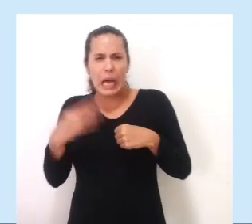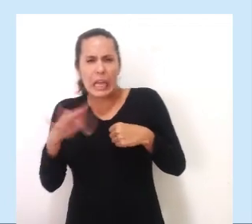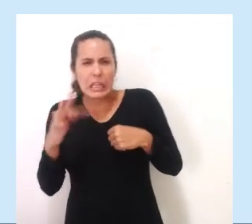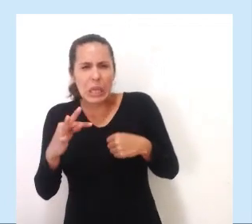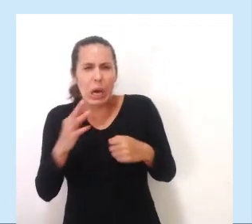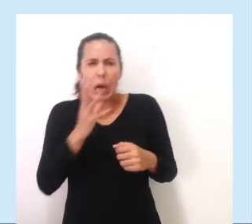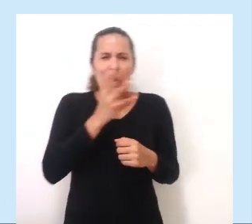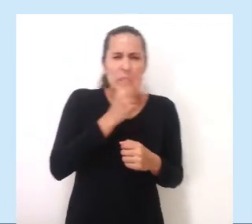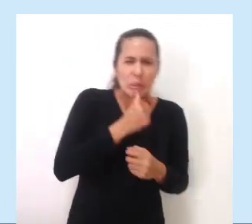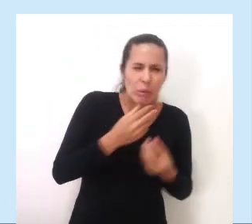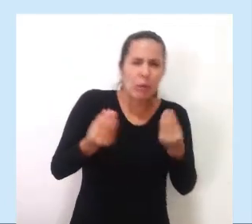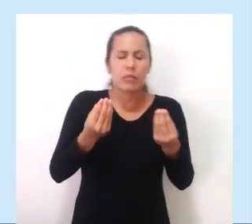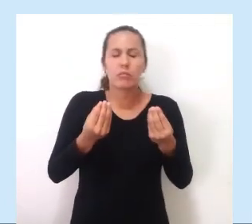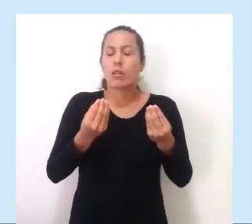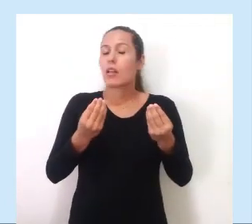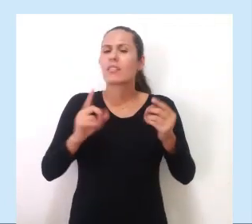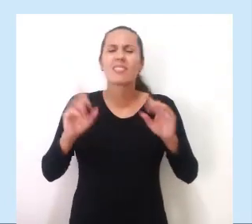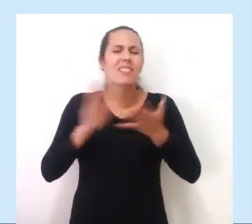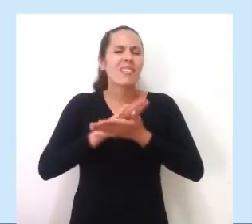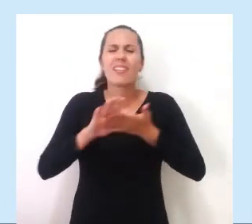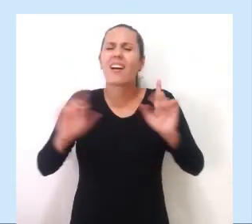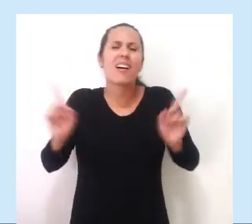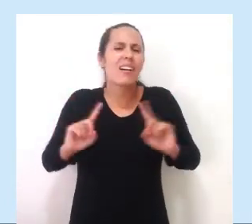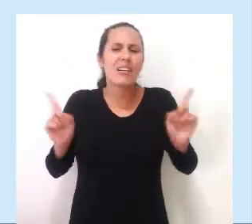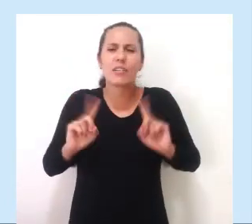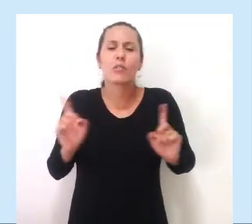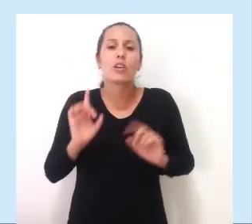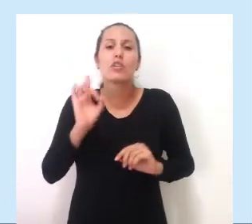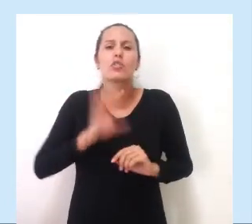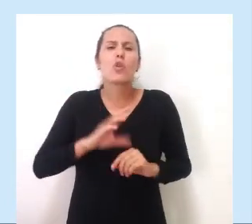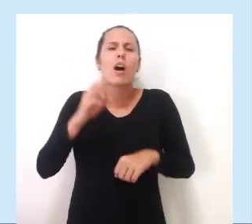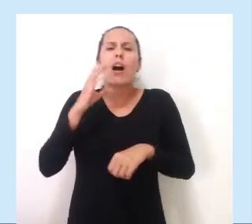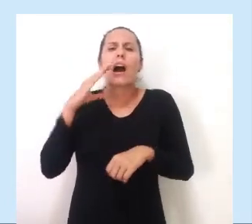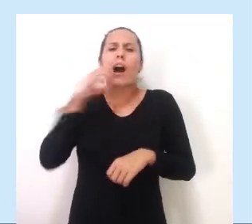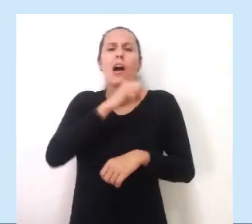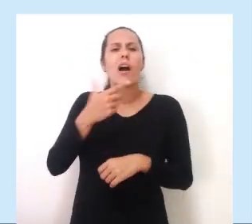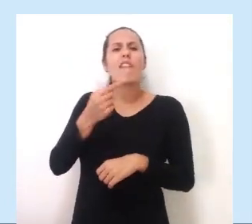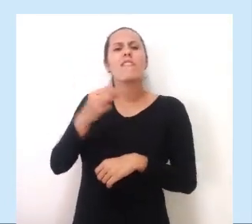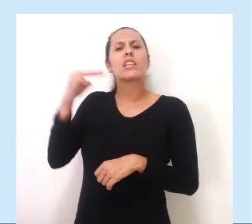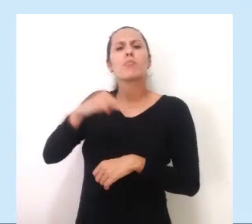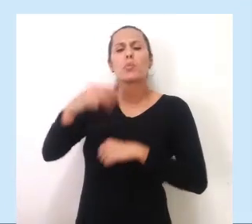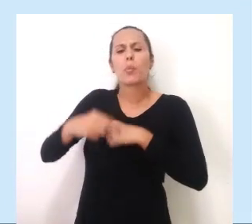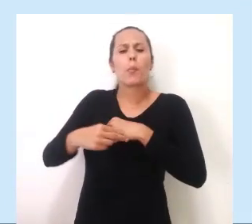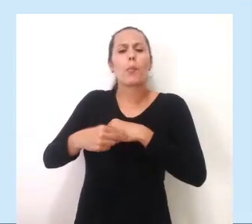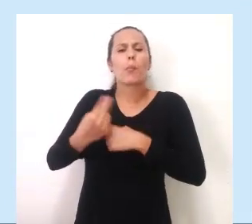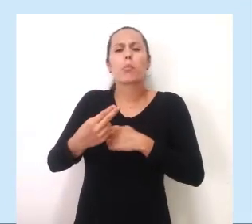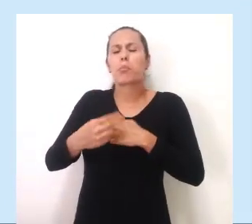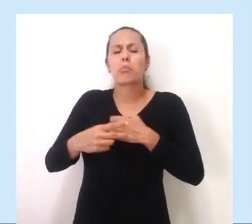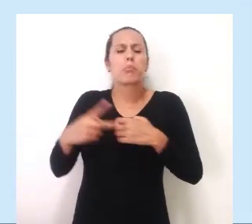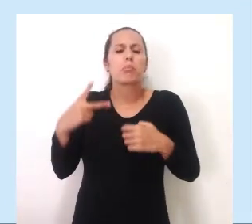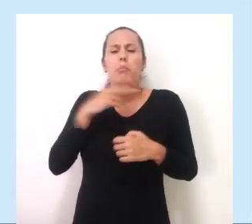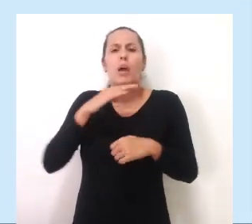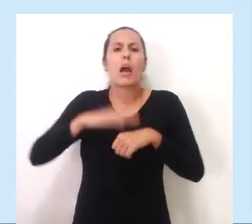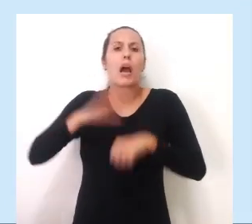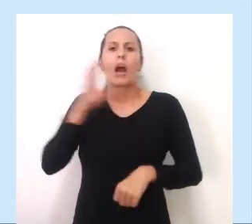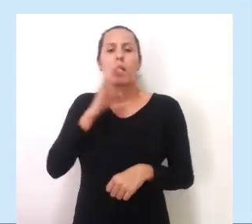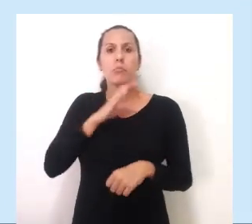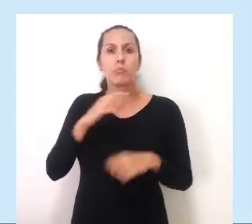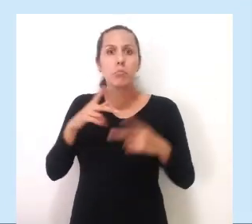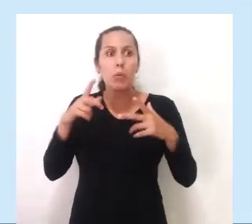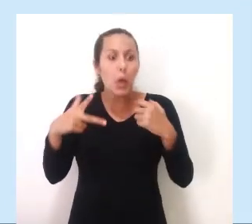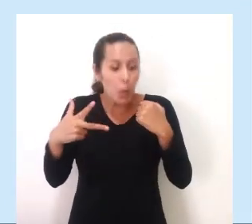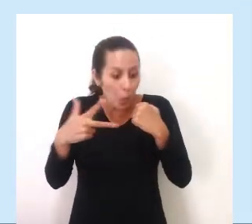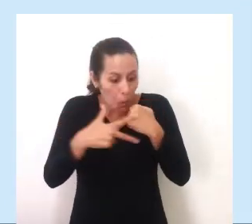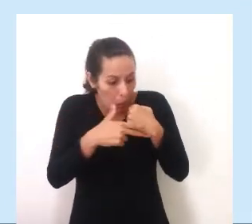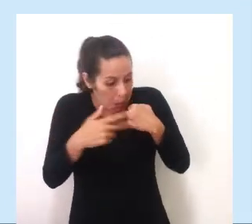Ai, Dantas, dói, Dantas, demora, Dantas. Nada, somente 20 minutos de cirurgia. E